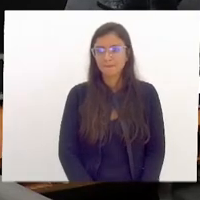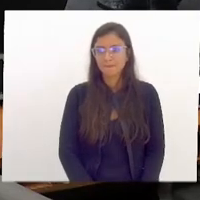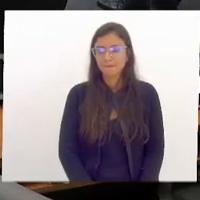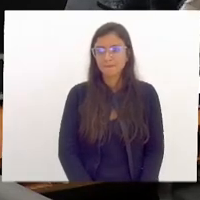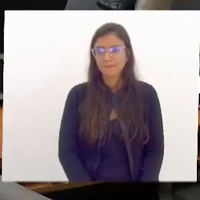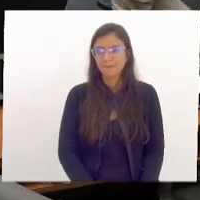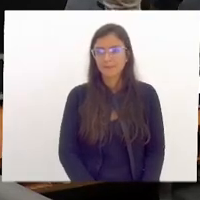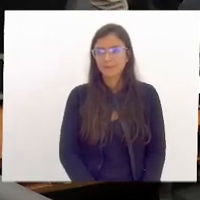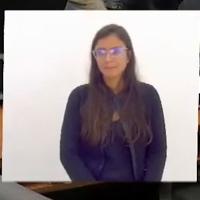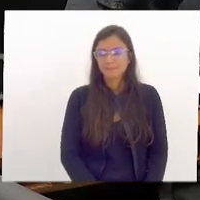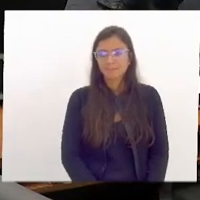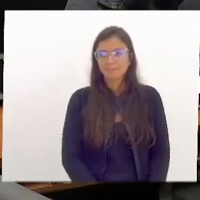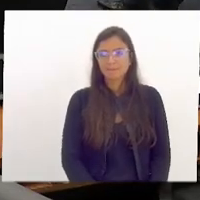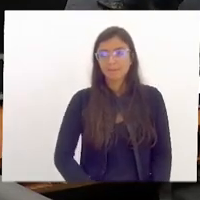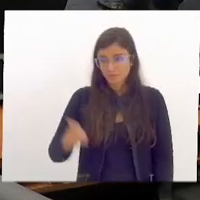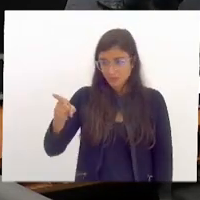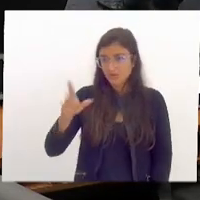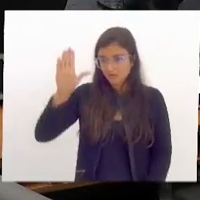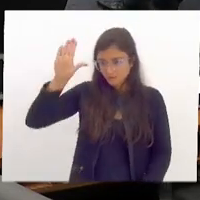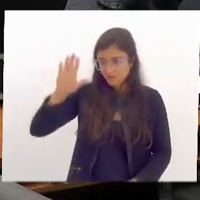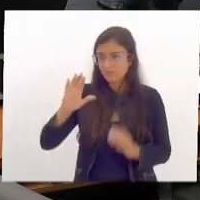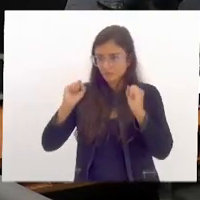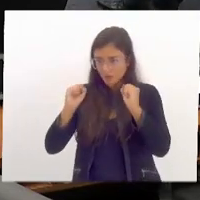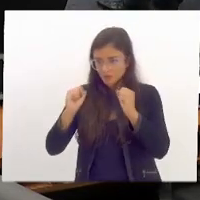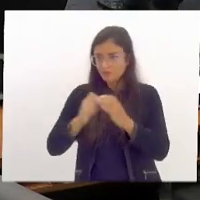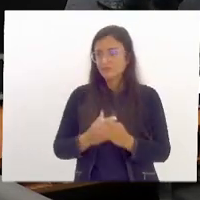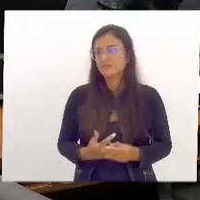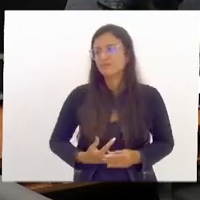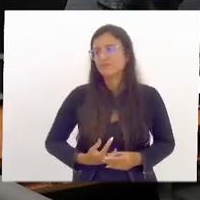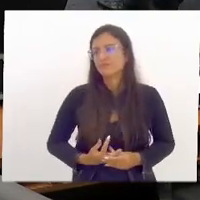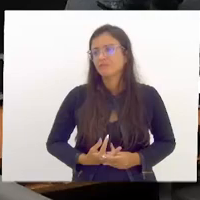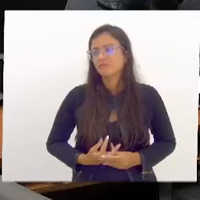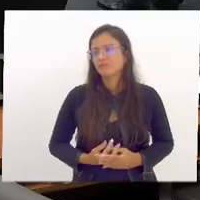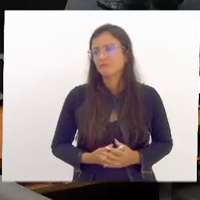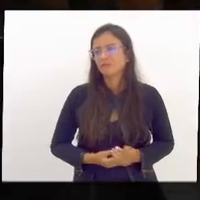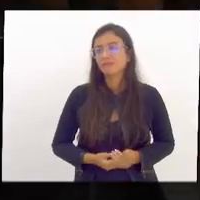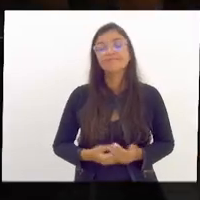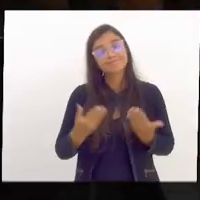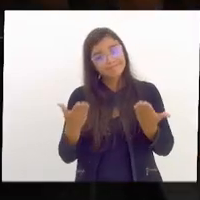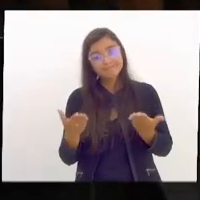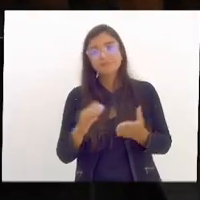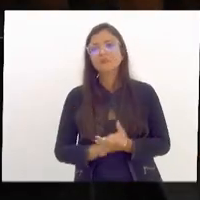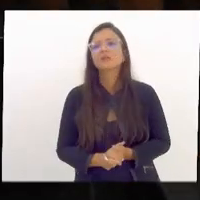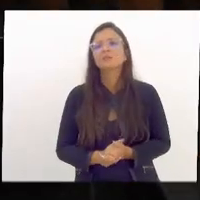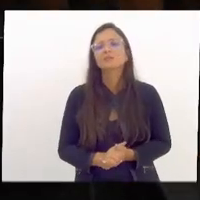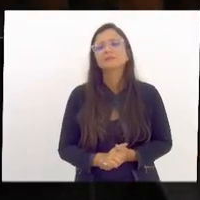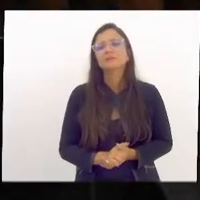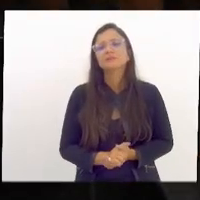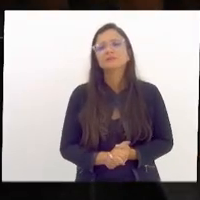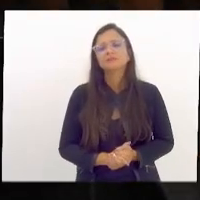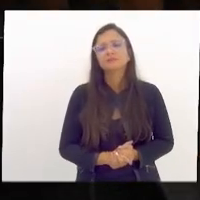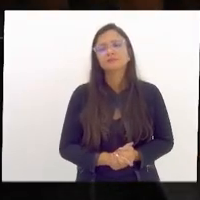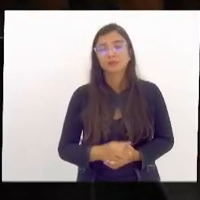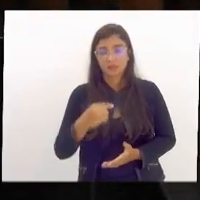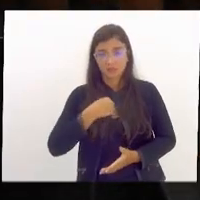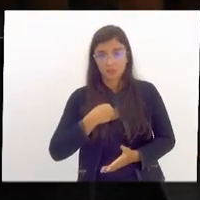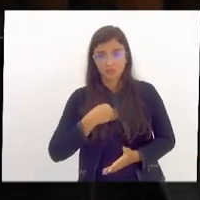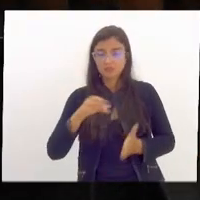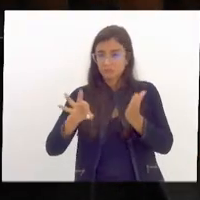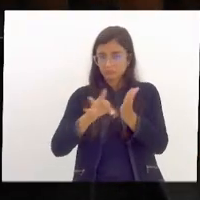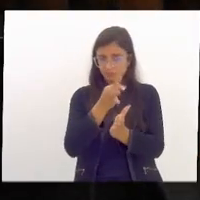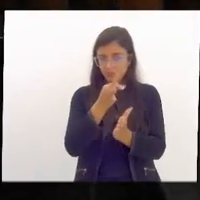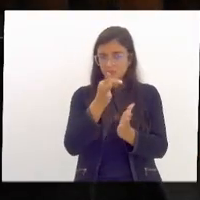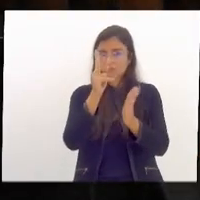Pode, a declaração de voto, nobre deputado Luiz Paulo. Senhora presidente, sou o autor do